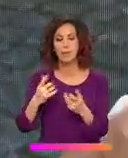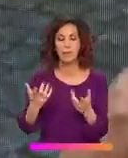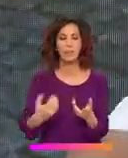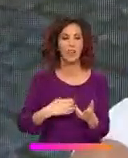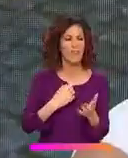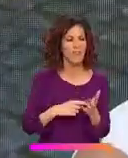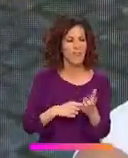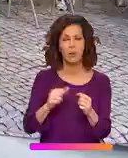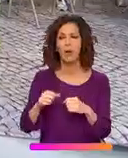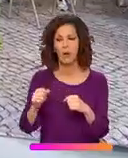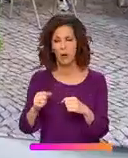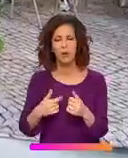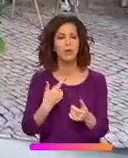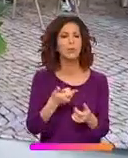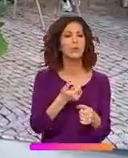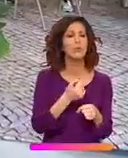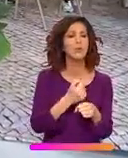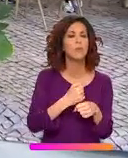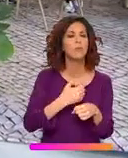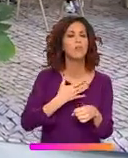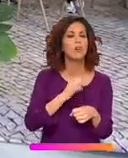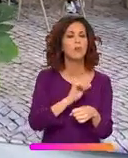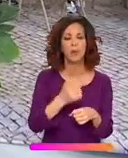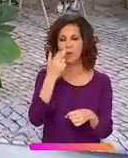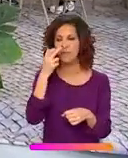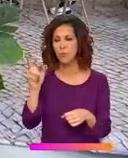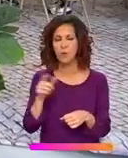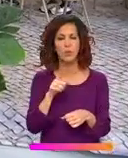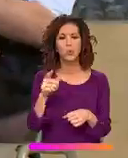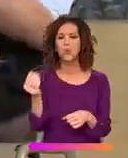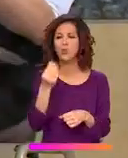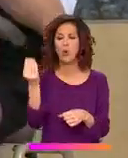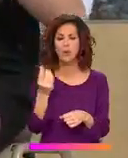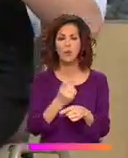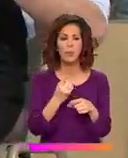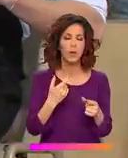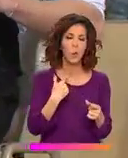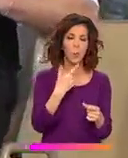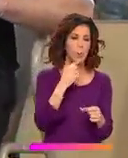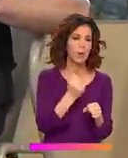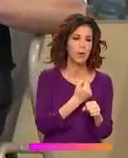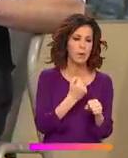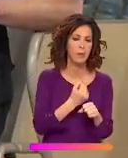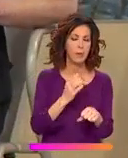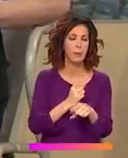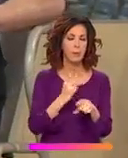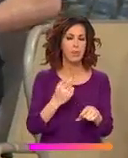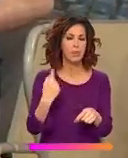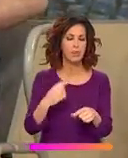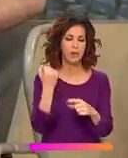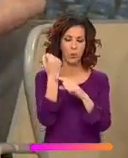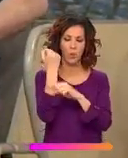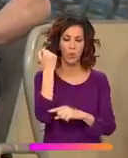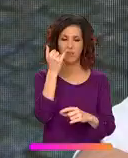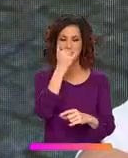Muita. O que é que faz na vida? Sou reformada, estou em casa. Mas é muito nova para ser reformada, porque é que é reformada? Sou por invalidez. Ah, então tia, que é que tenho uma prótese na coluna. Ah, e o que é que